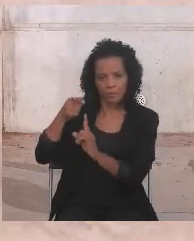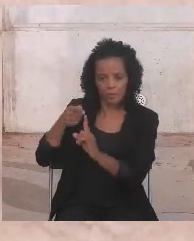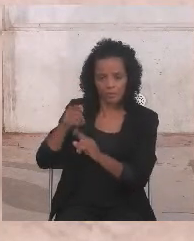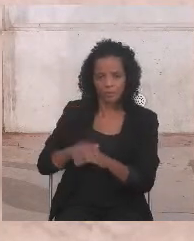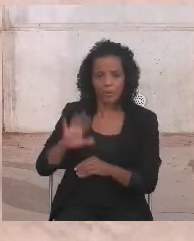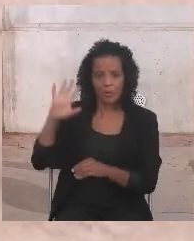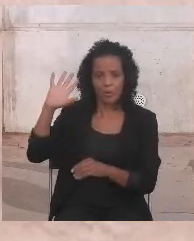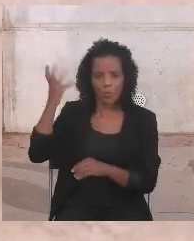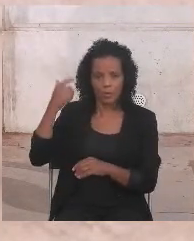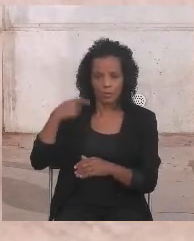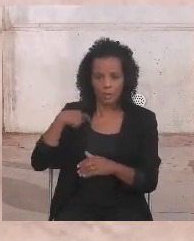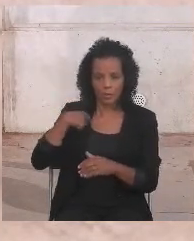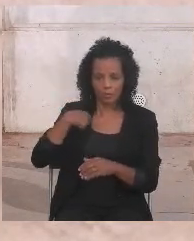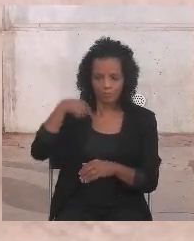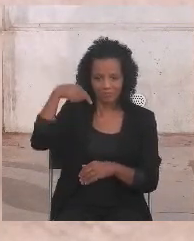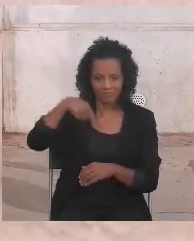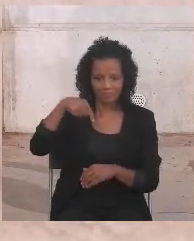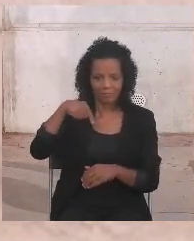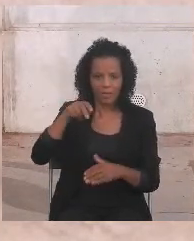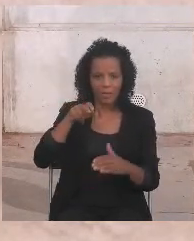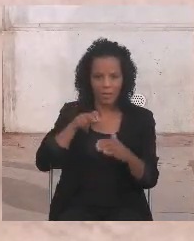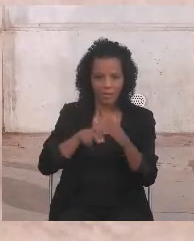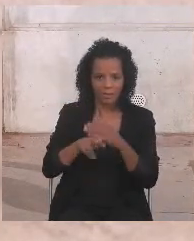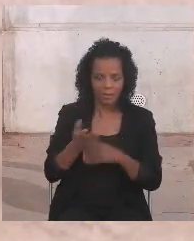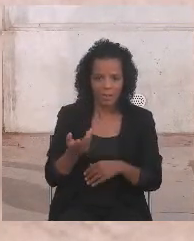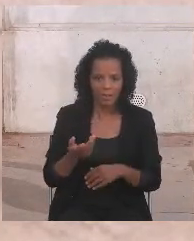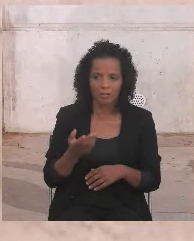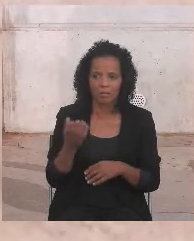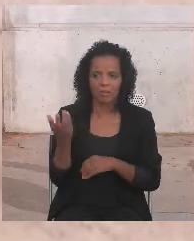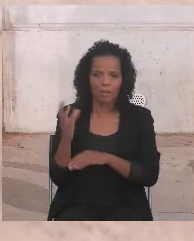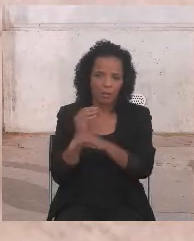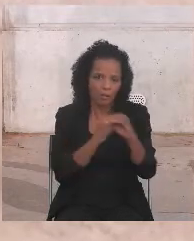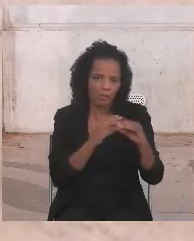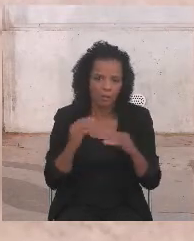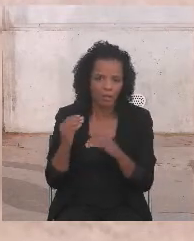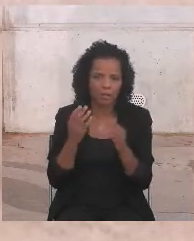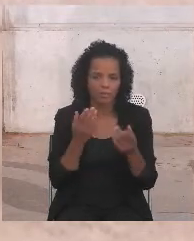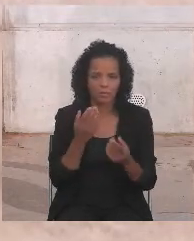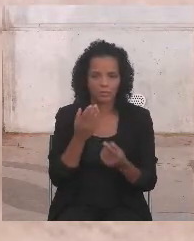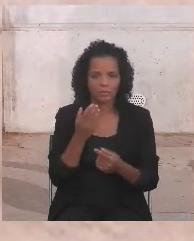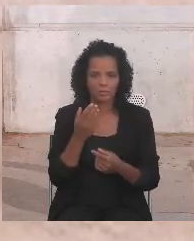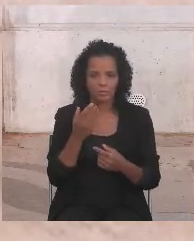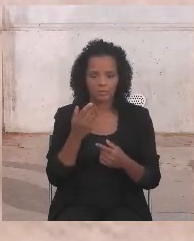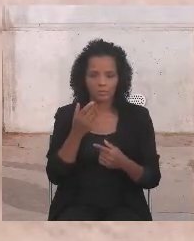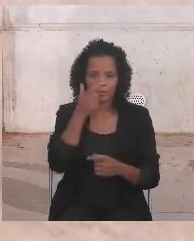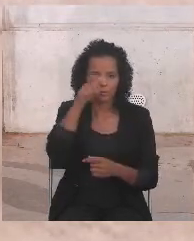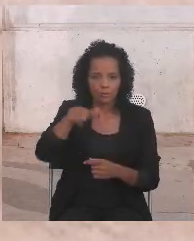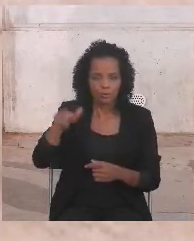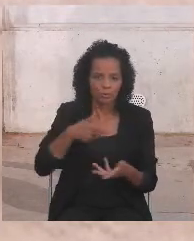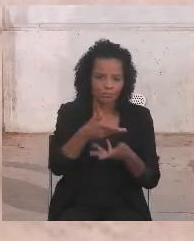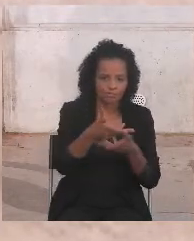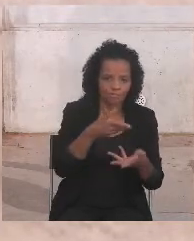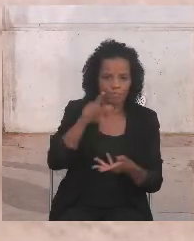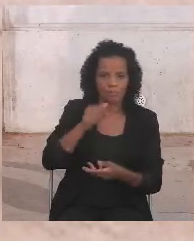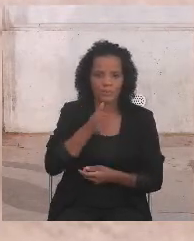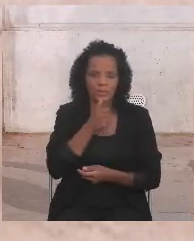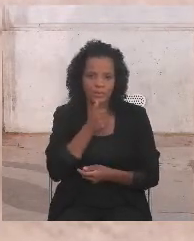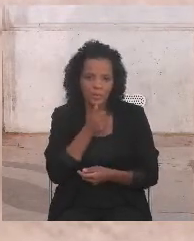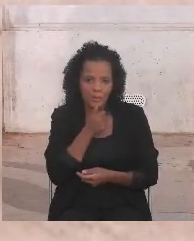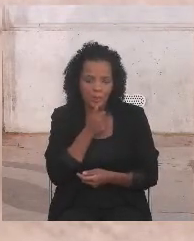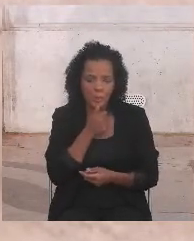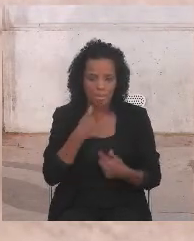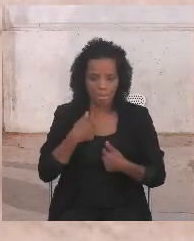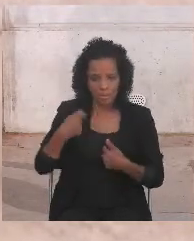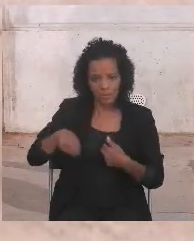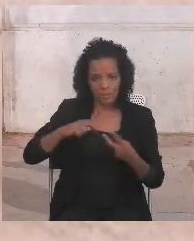que entrar nesta casa, em cada conversa que tiver como um munícipe e em cada decisão que tomar